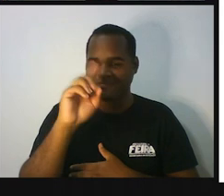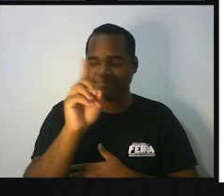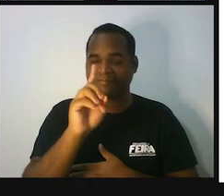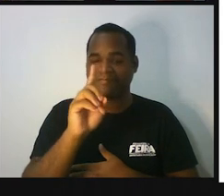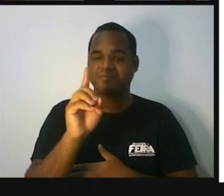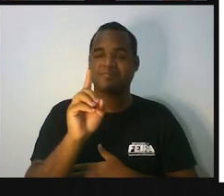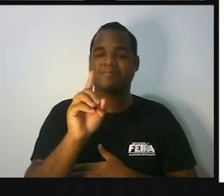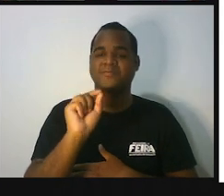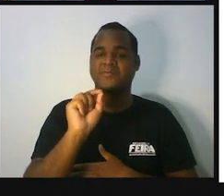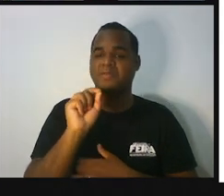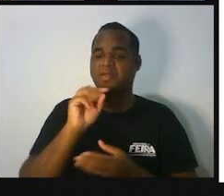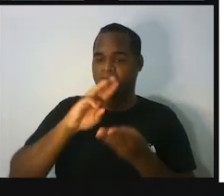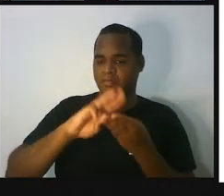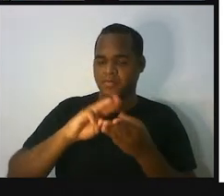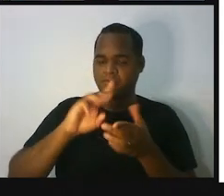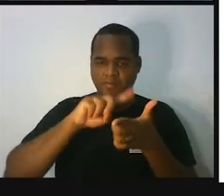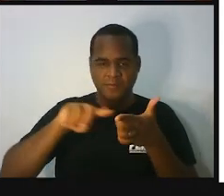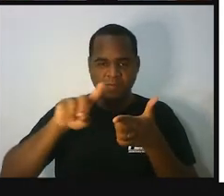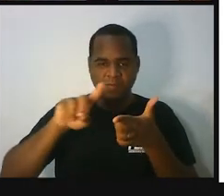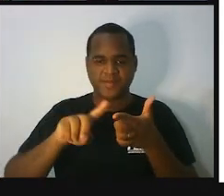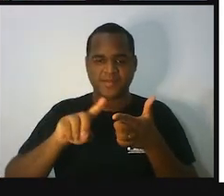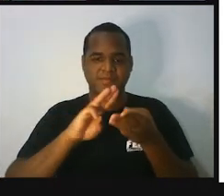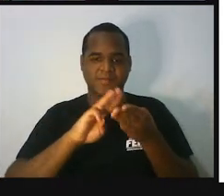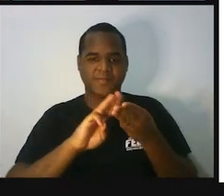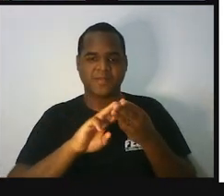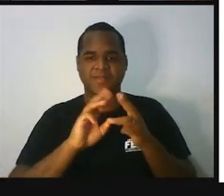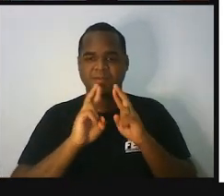não, matemática não é problema,